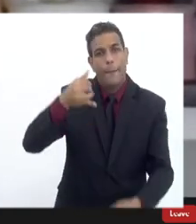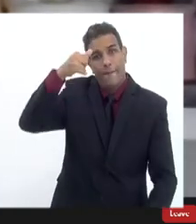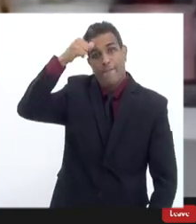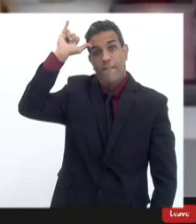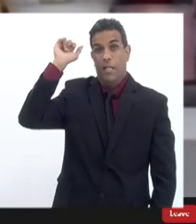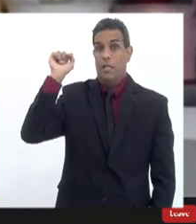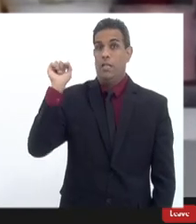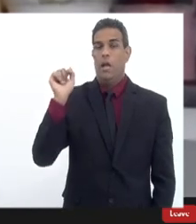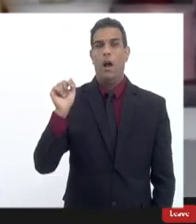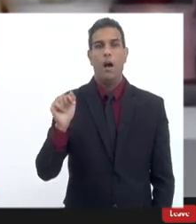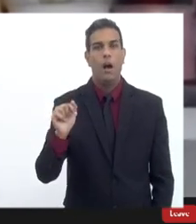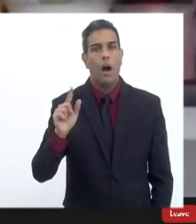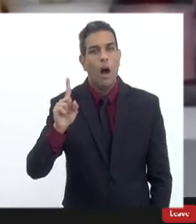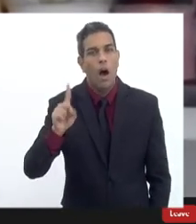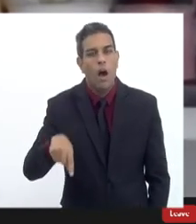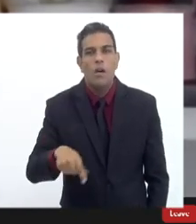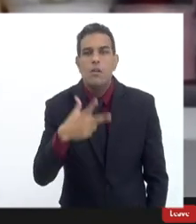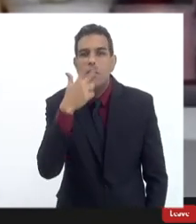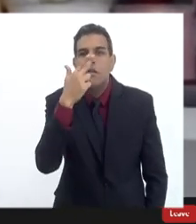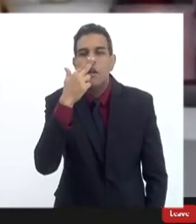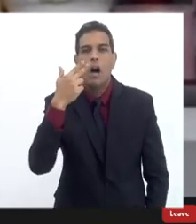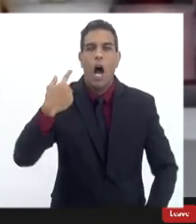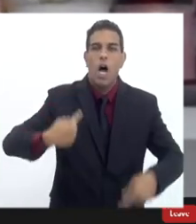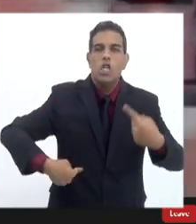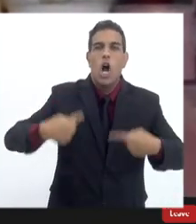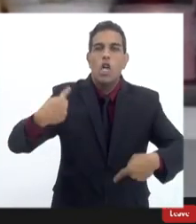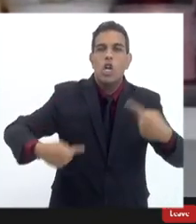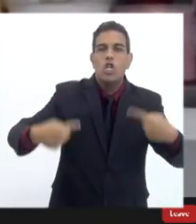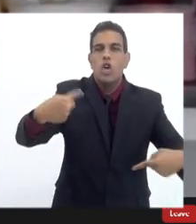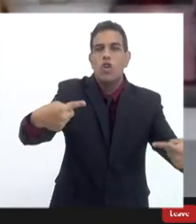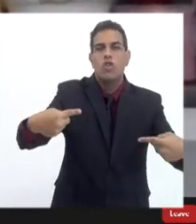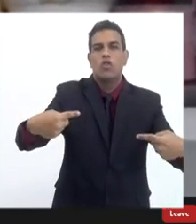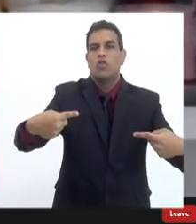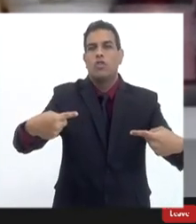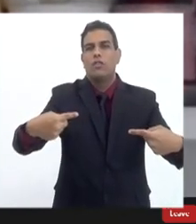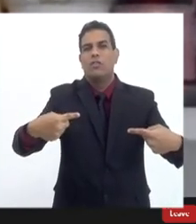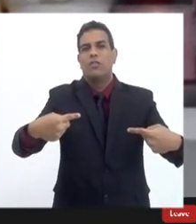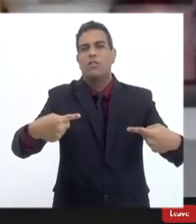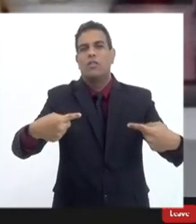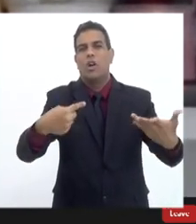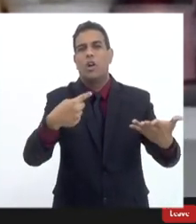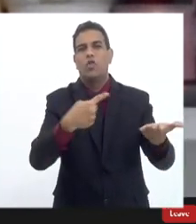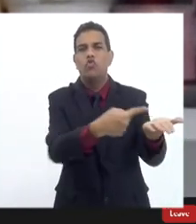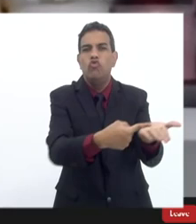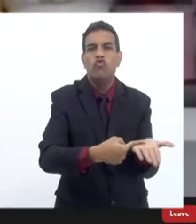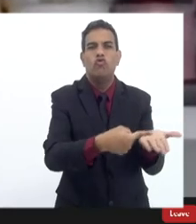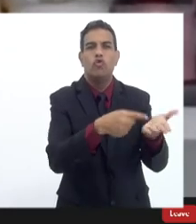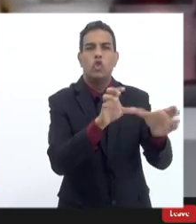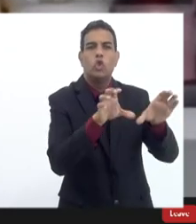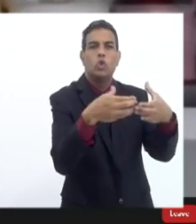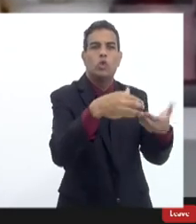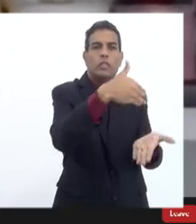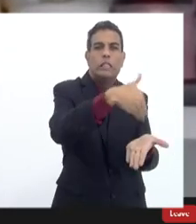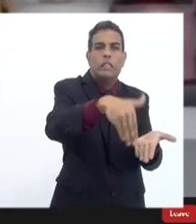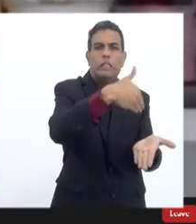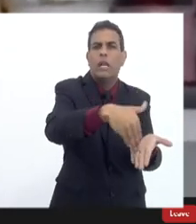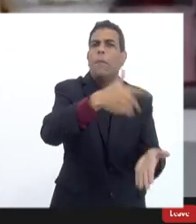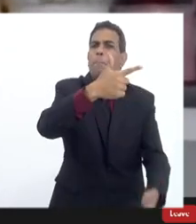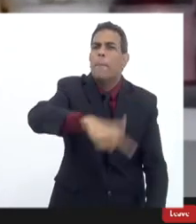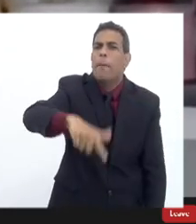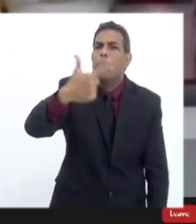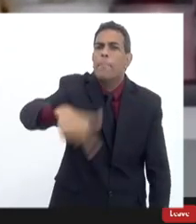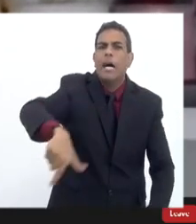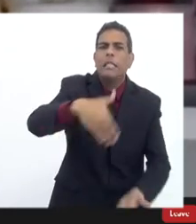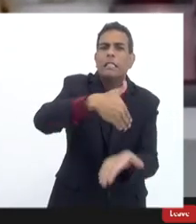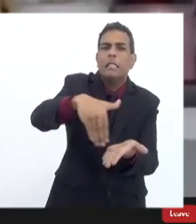tem coisas aí a continuar discutindo, não só com a Secretaria de Estado de Educação, mas também com todas as secretarias municipais. Me